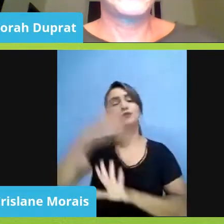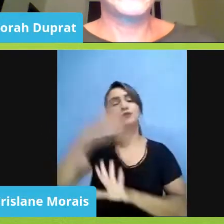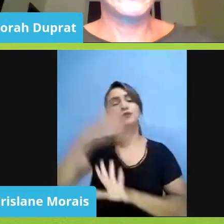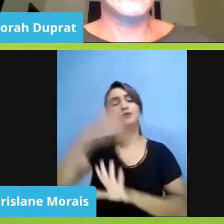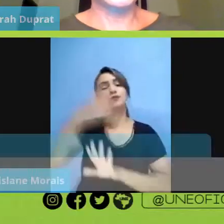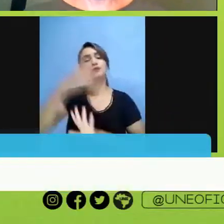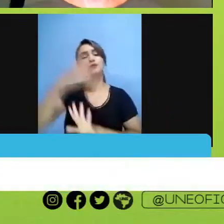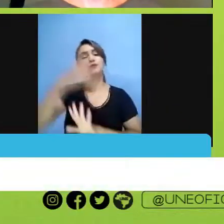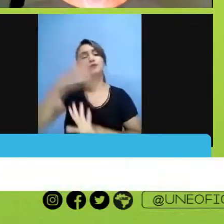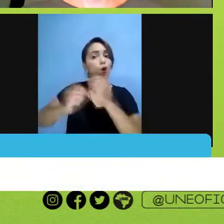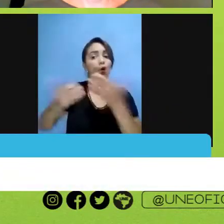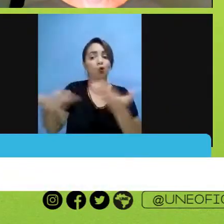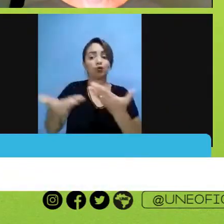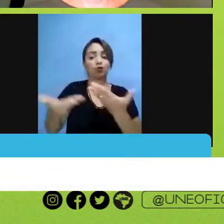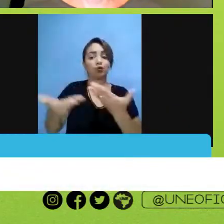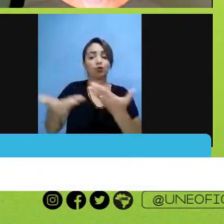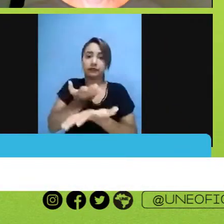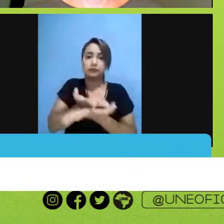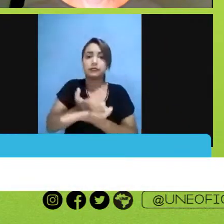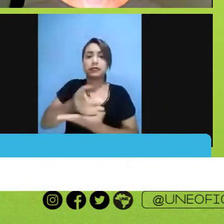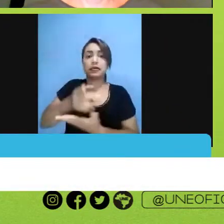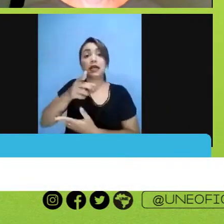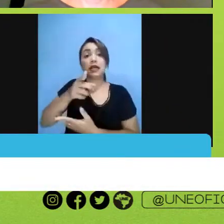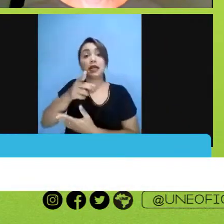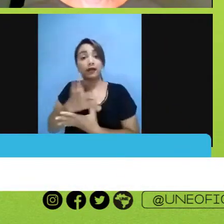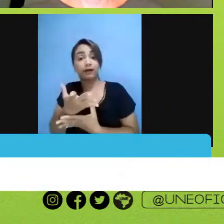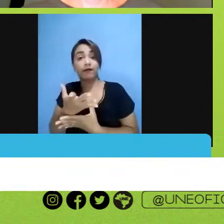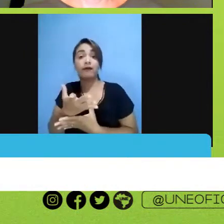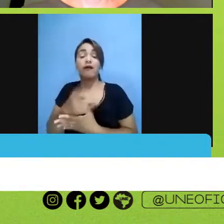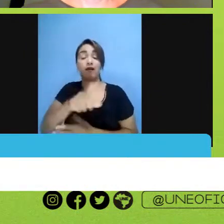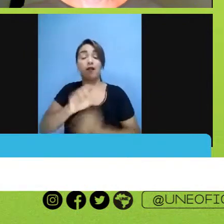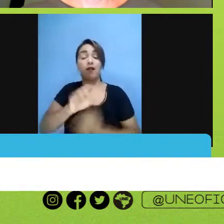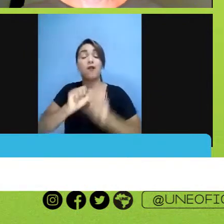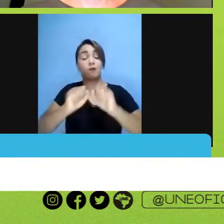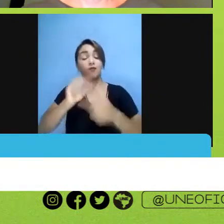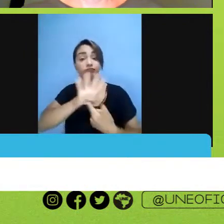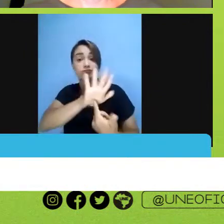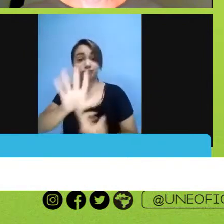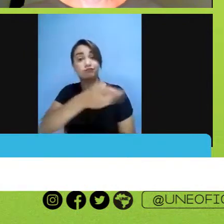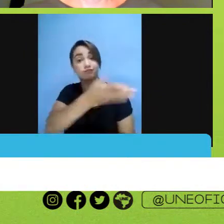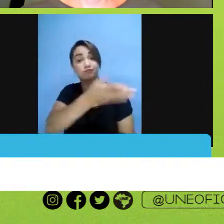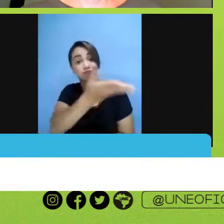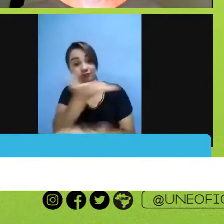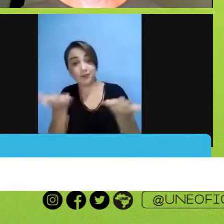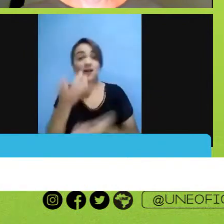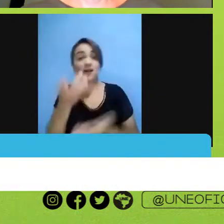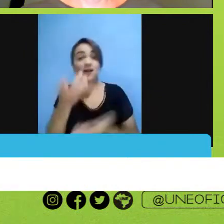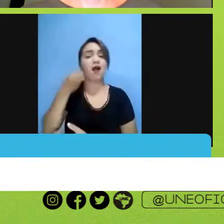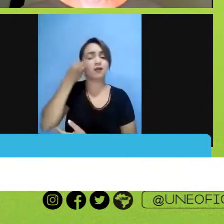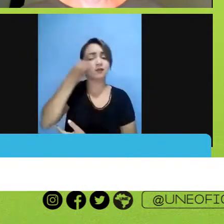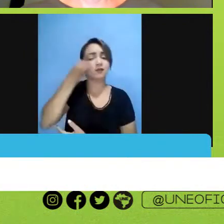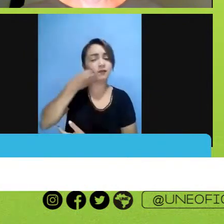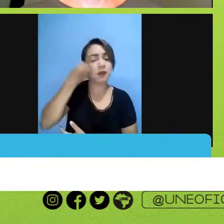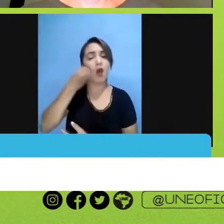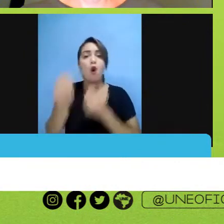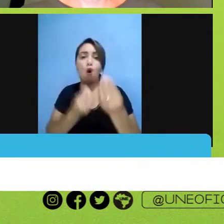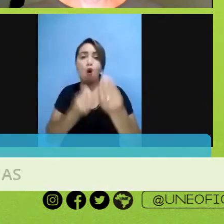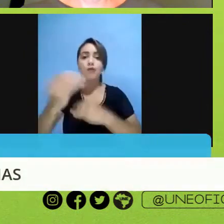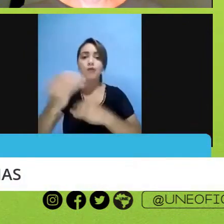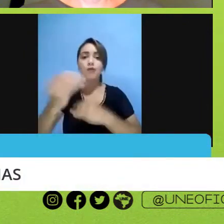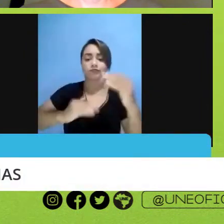dessa aula hoje é que ela possa um pouco apresentar para vocês da experiência dela, como é a atuação da